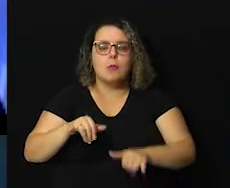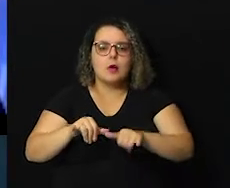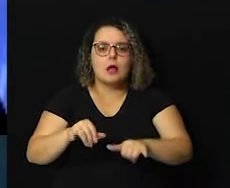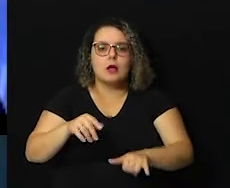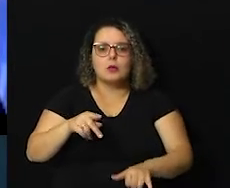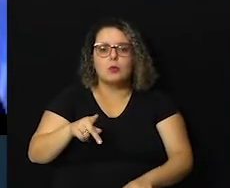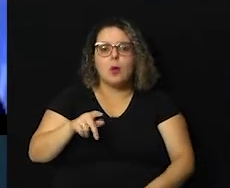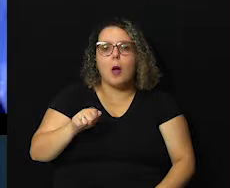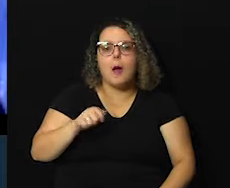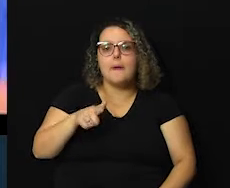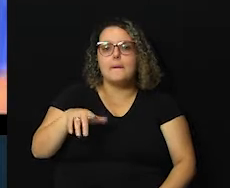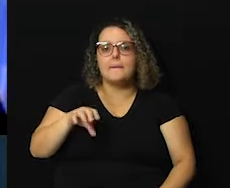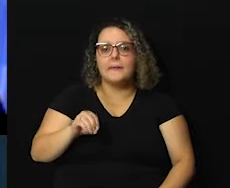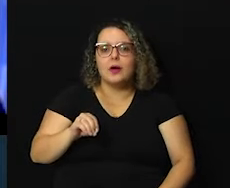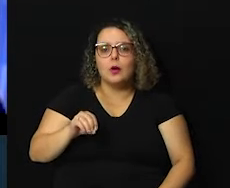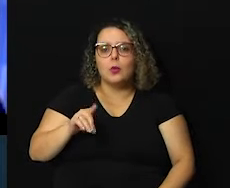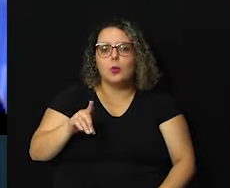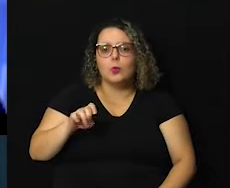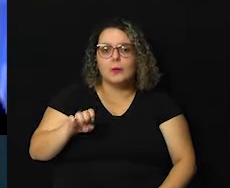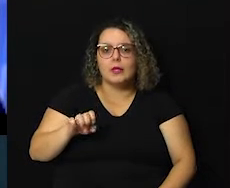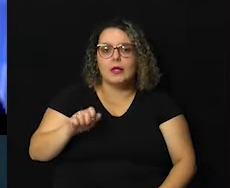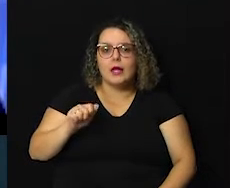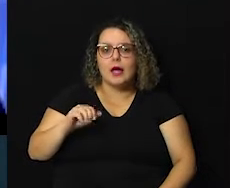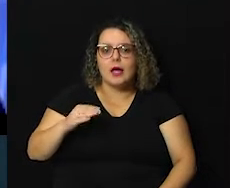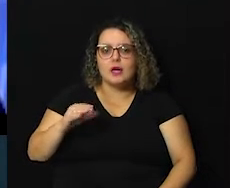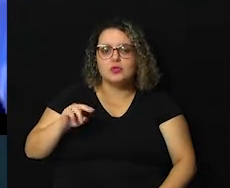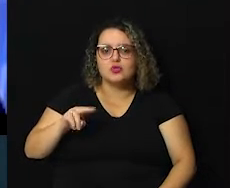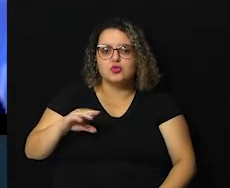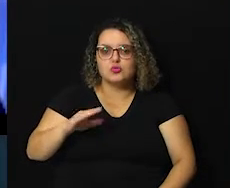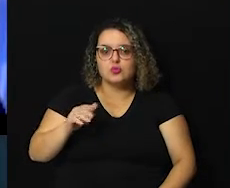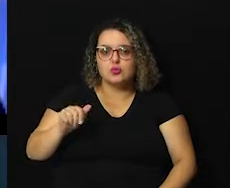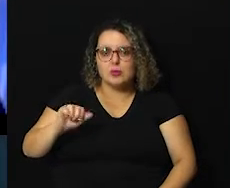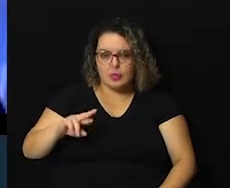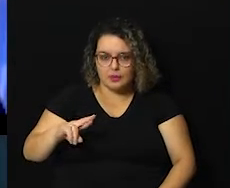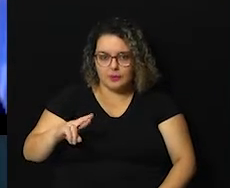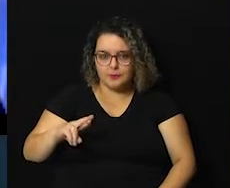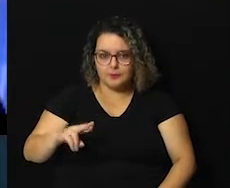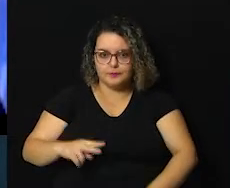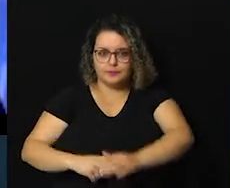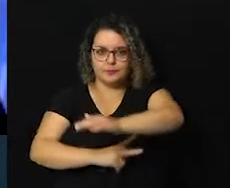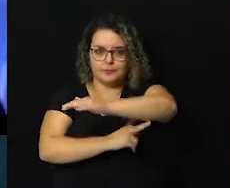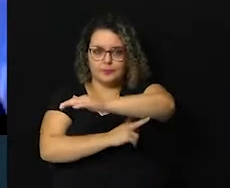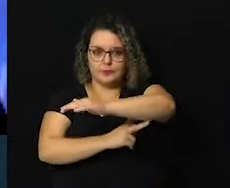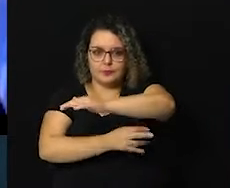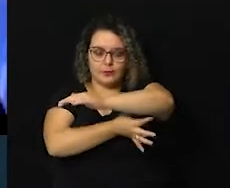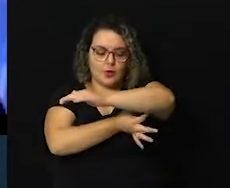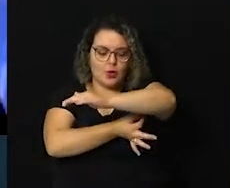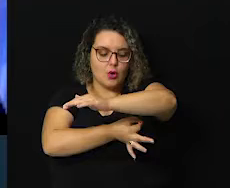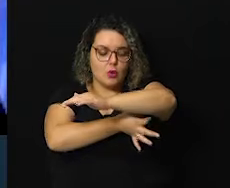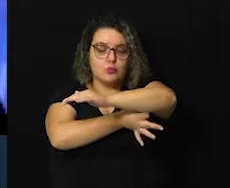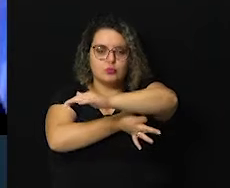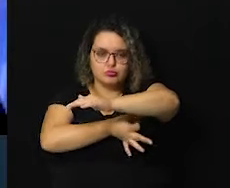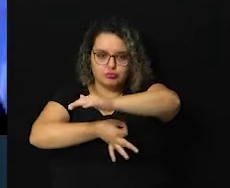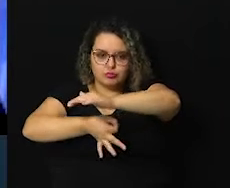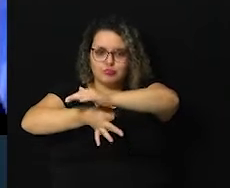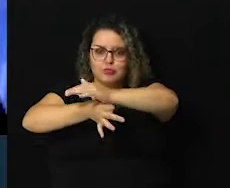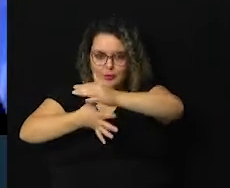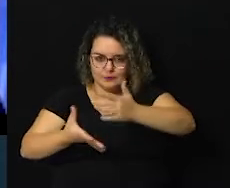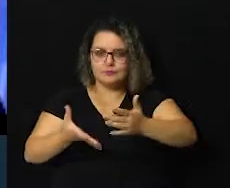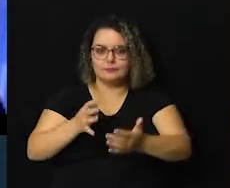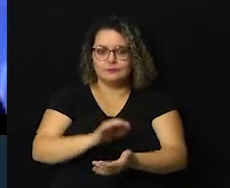Açúcar e para o Google tivermos ali centenas de de Horas de diversão São por mais de 10 jogos